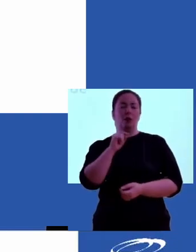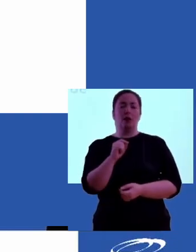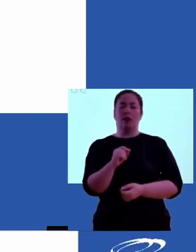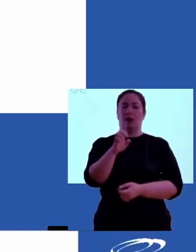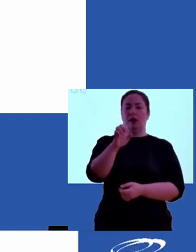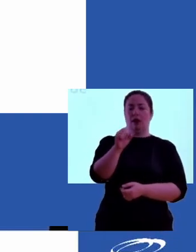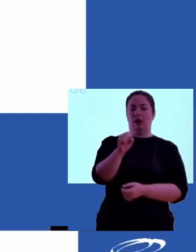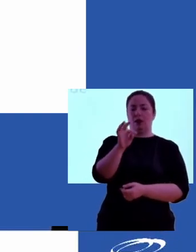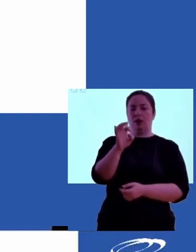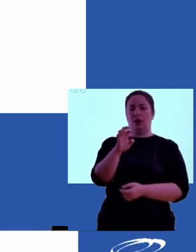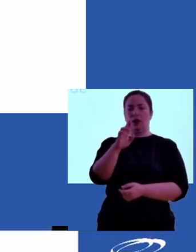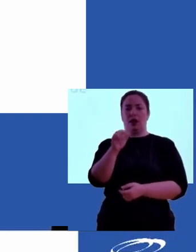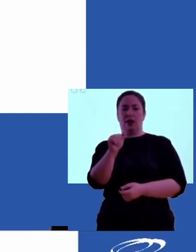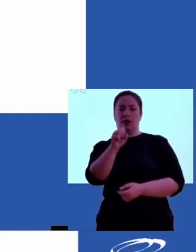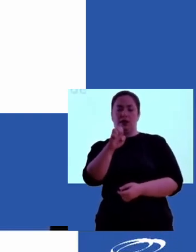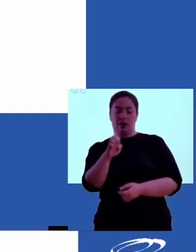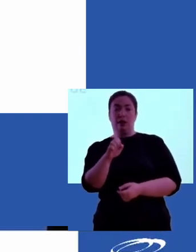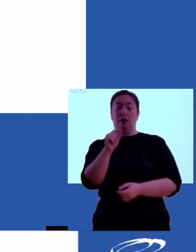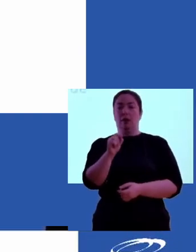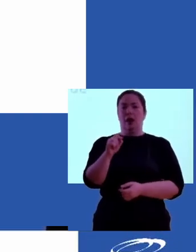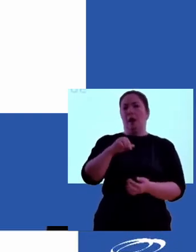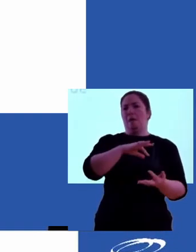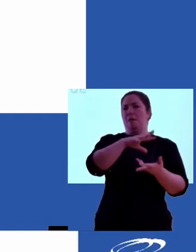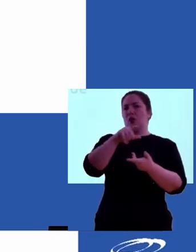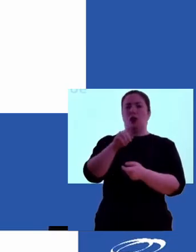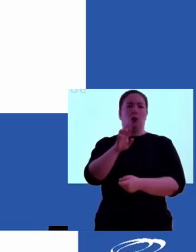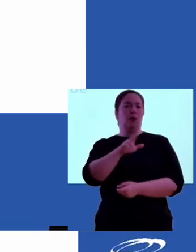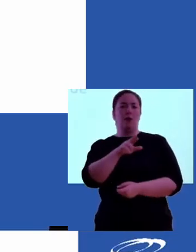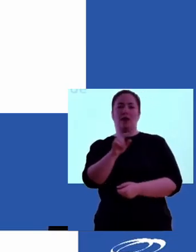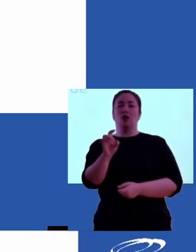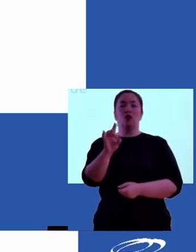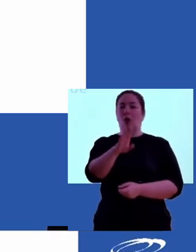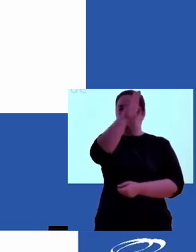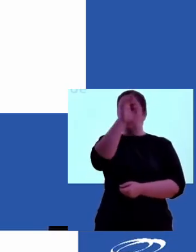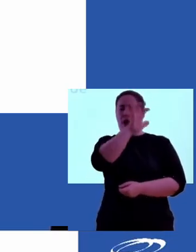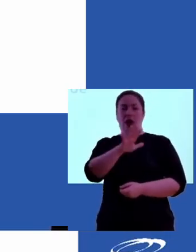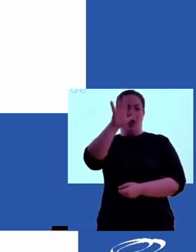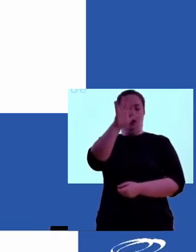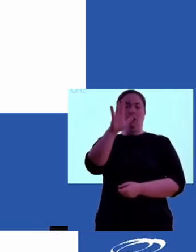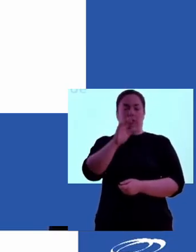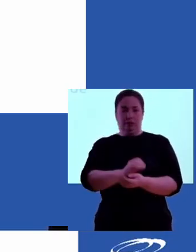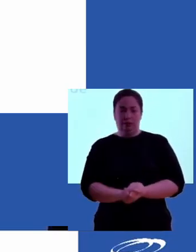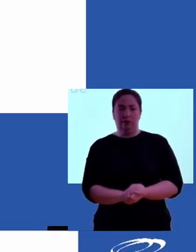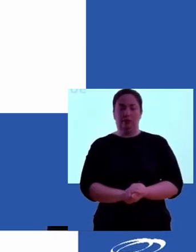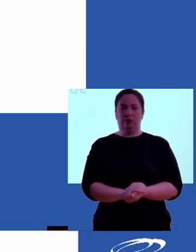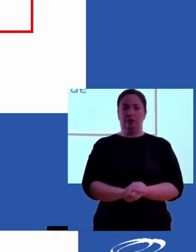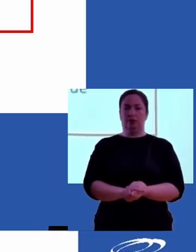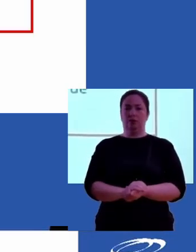clínica pregressa, critérios radiológicos e medicina nuclear são considerados apenas no